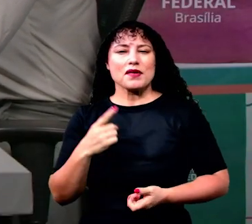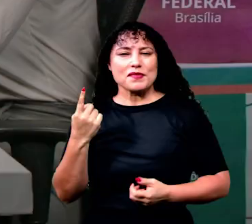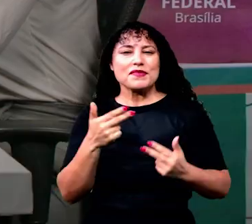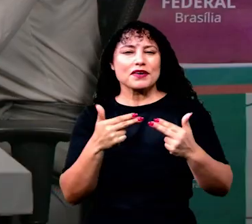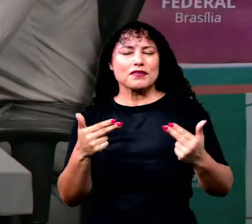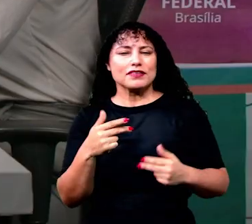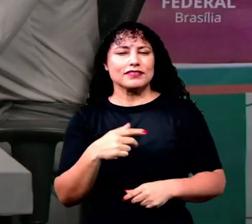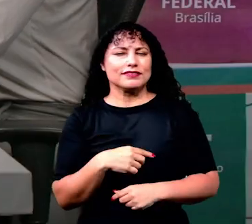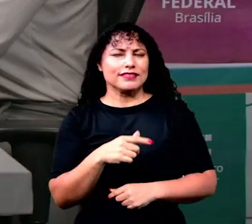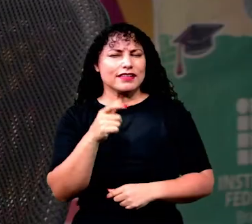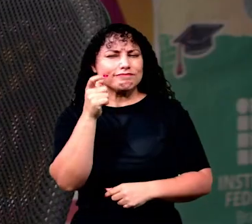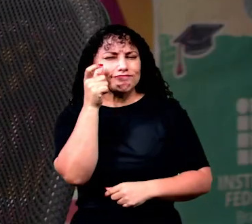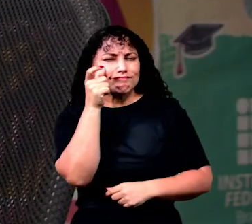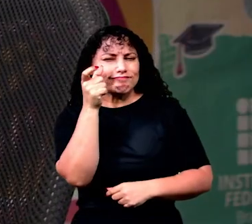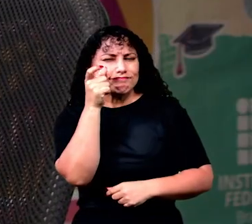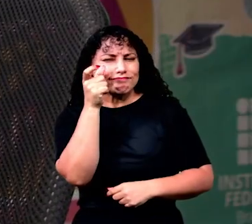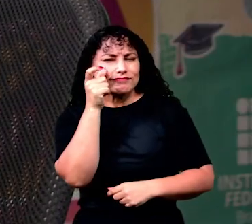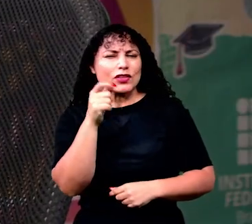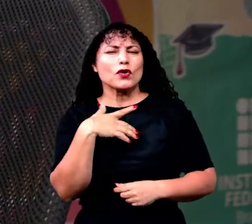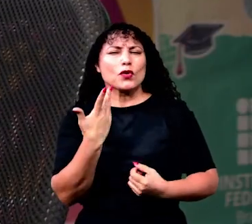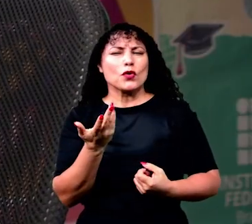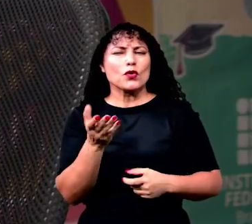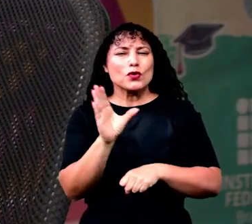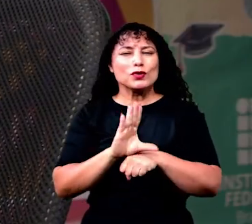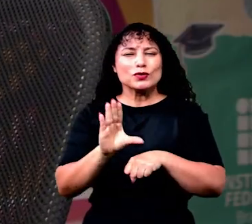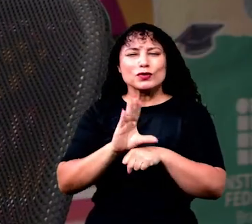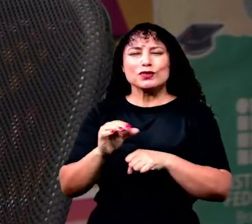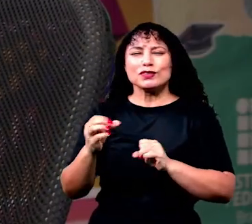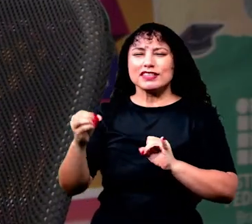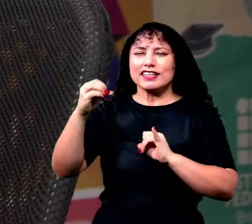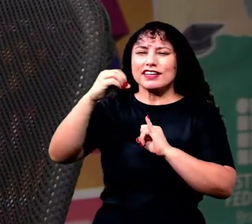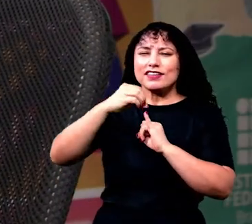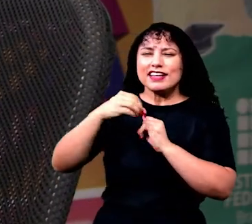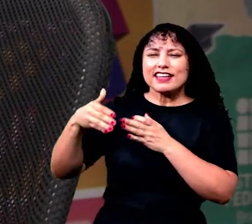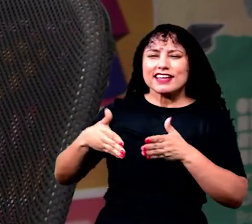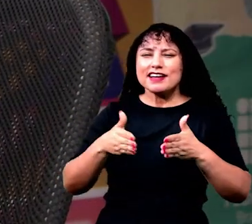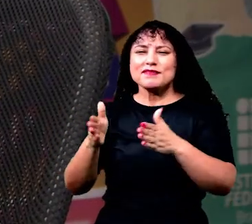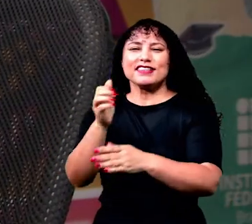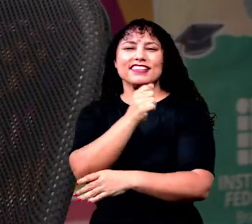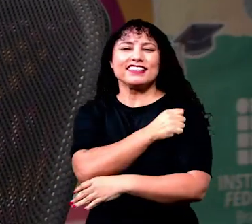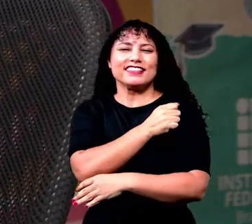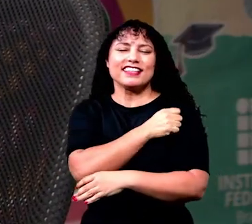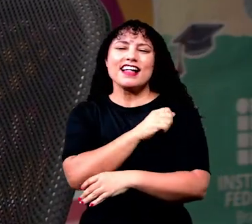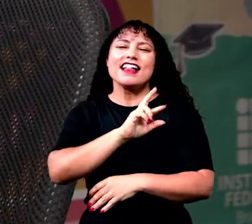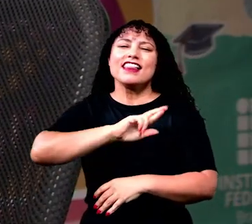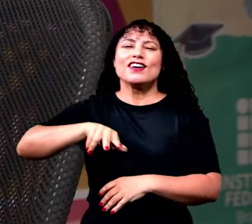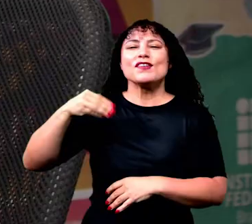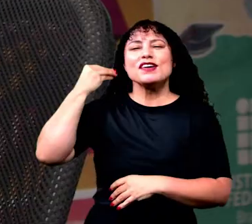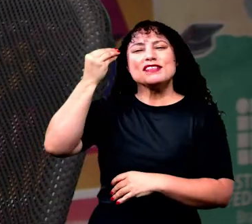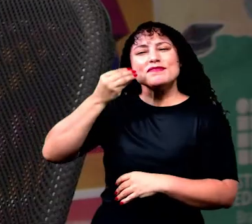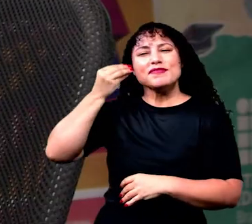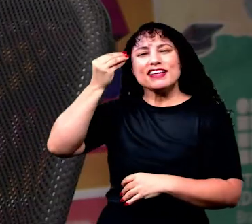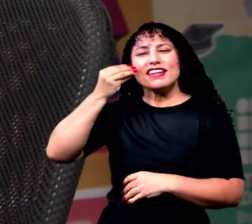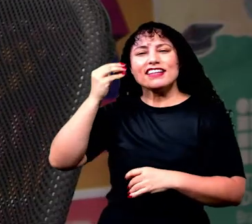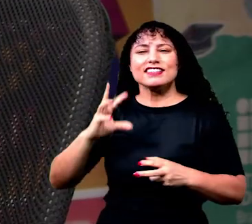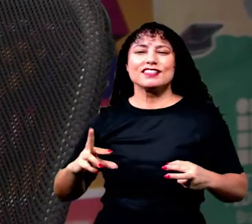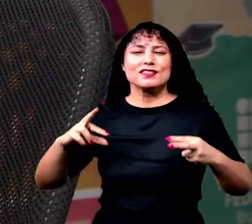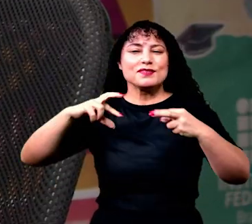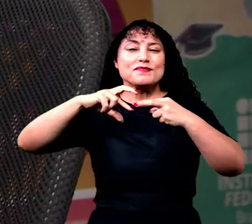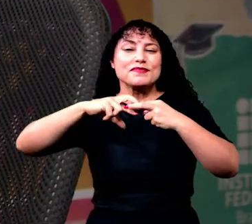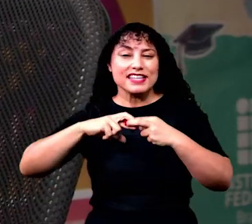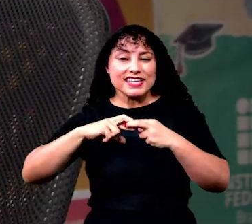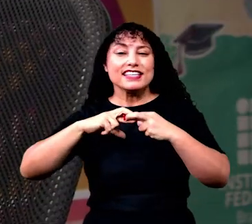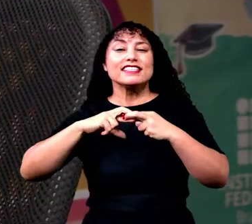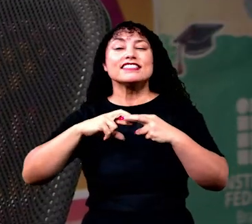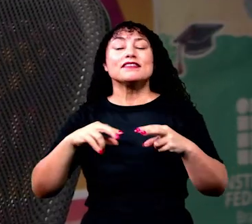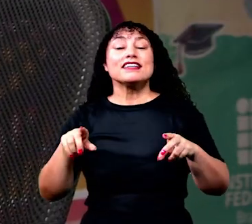fico prestando atenção é como os cursos do IFB encaminham os estudantes não só para experiências como essa do BRICS, mas